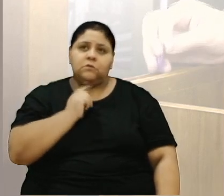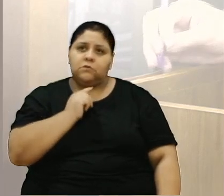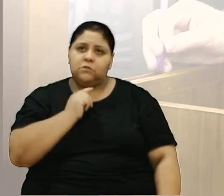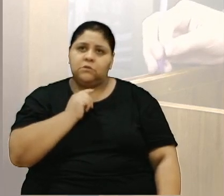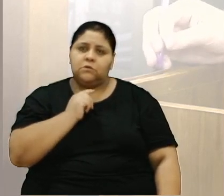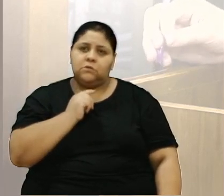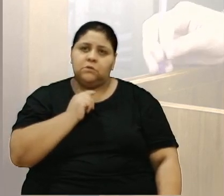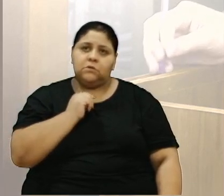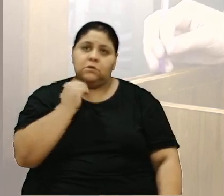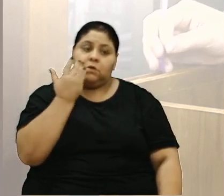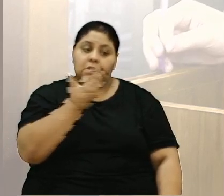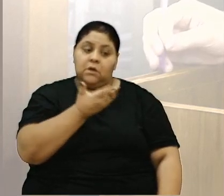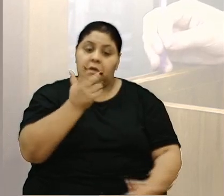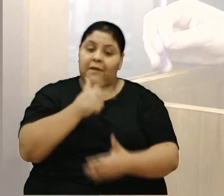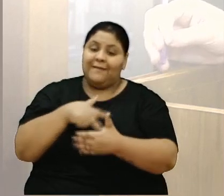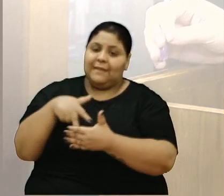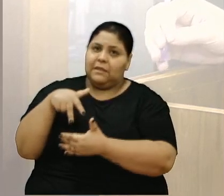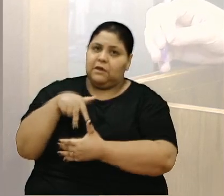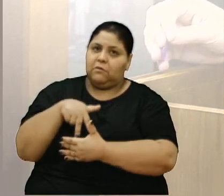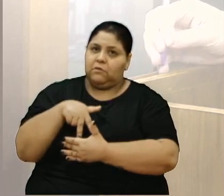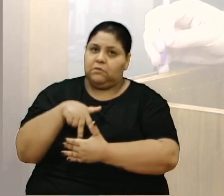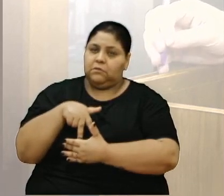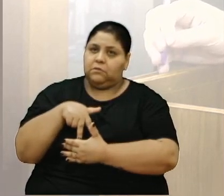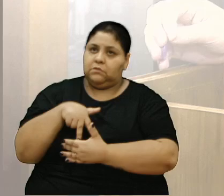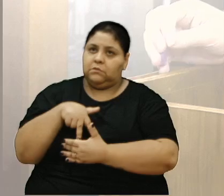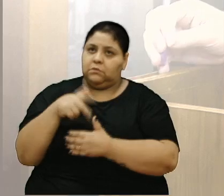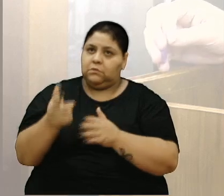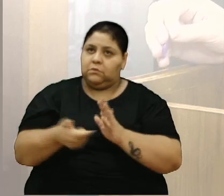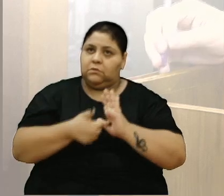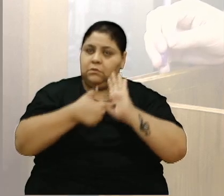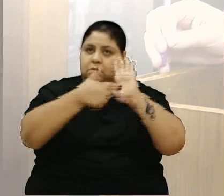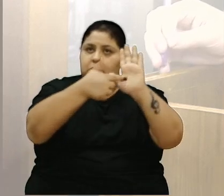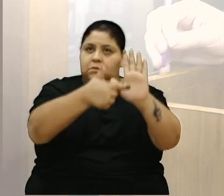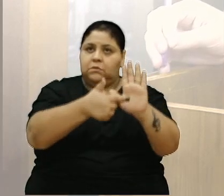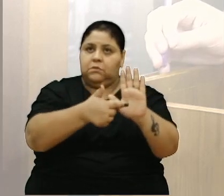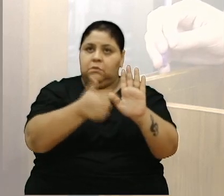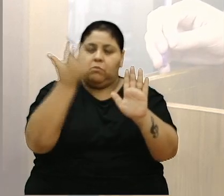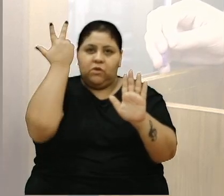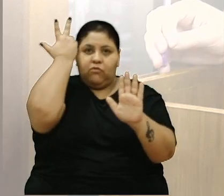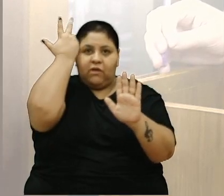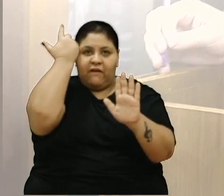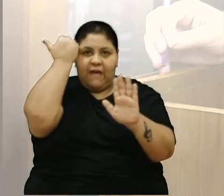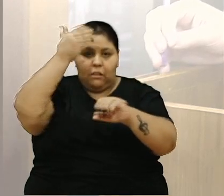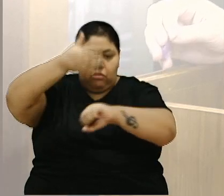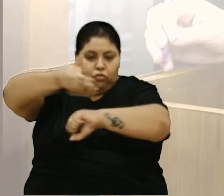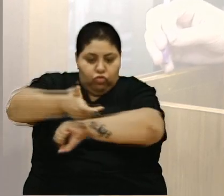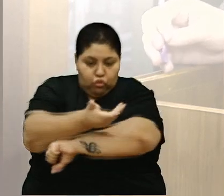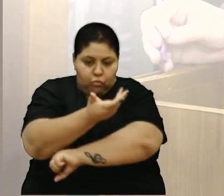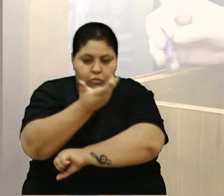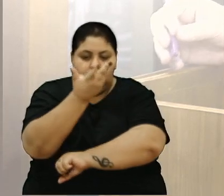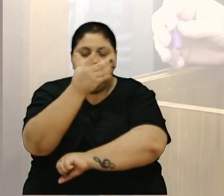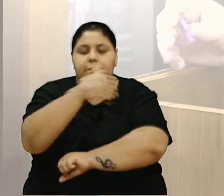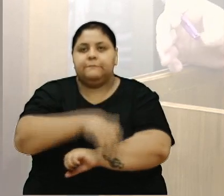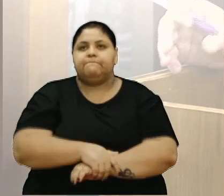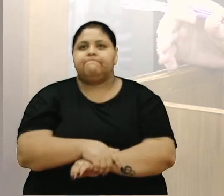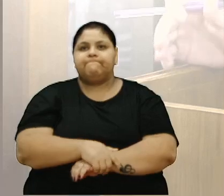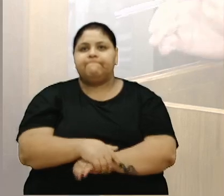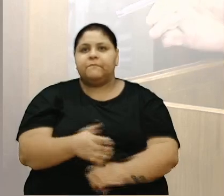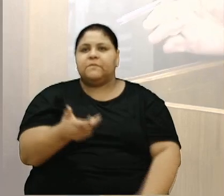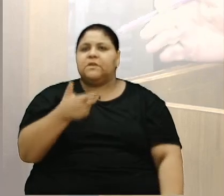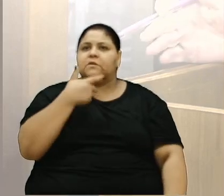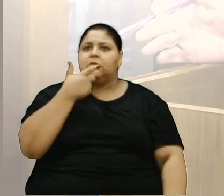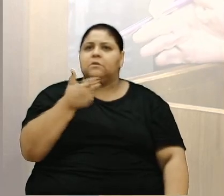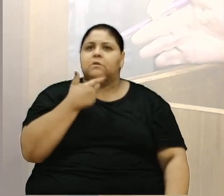quando eu vi o senhor aqui na tribuna, mostrando um cavalo no buraco, aí eu disse, há